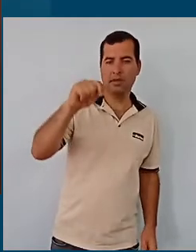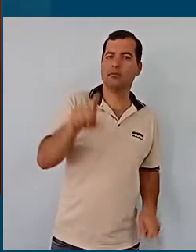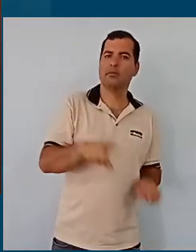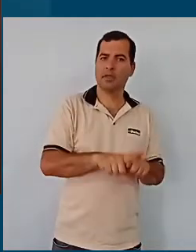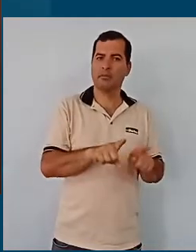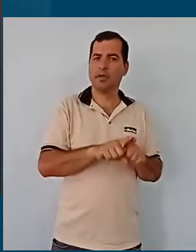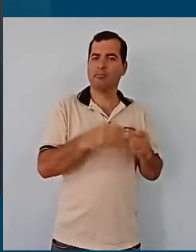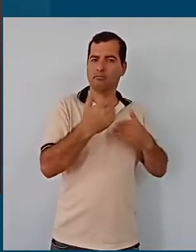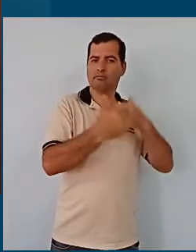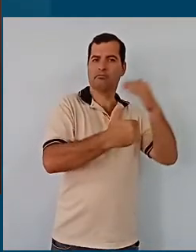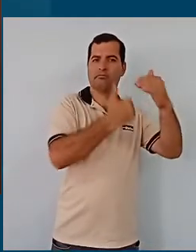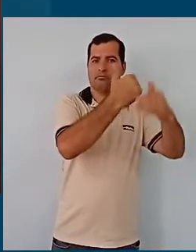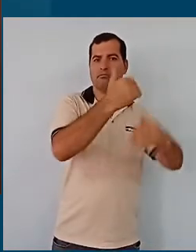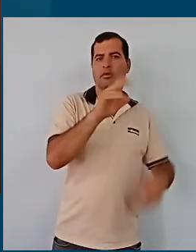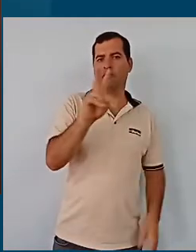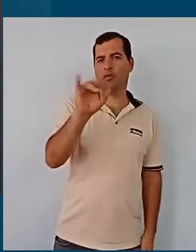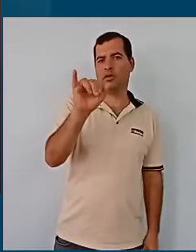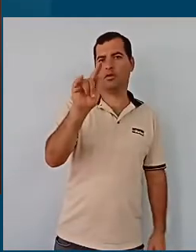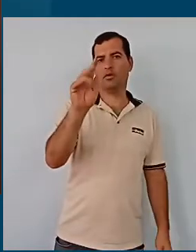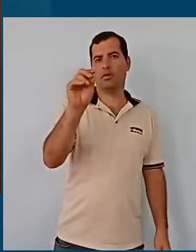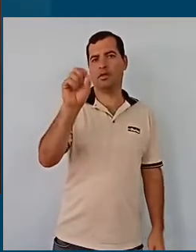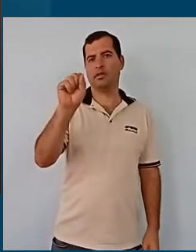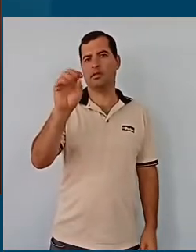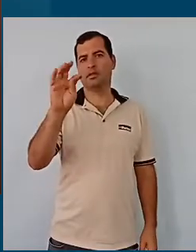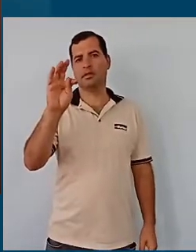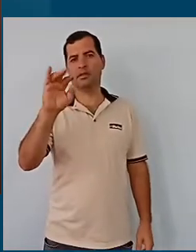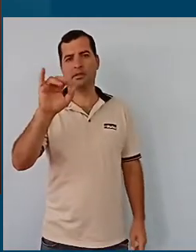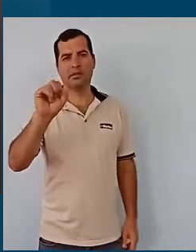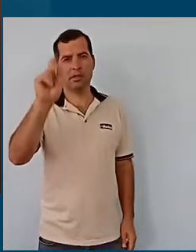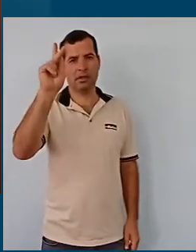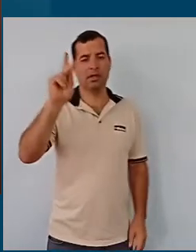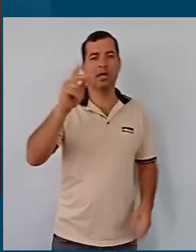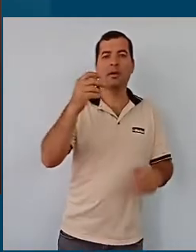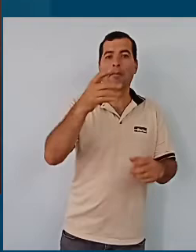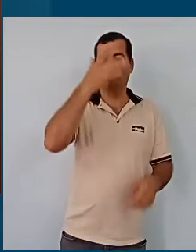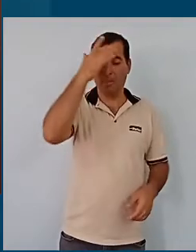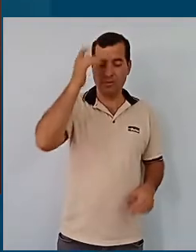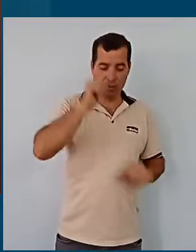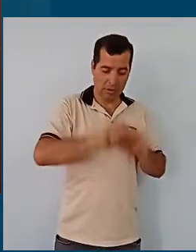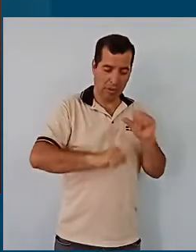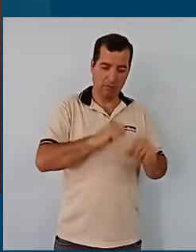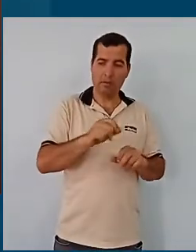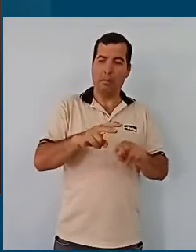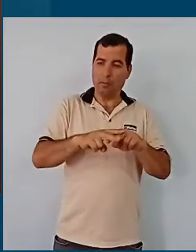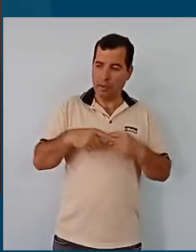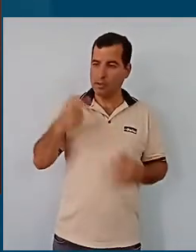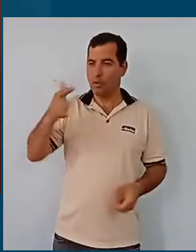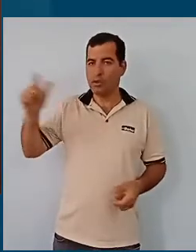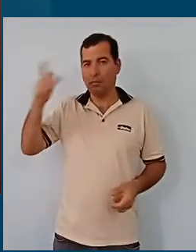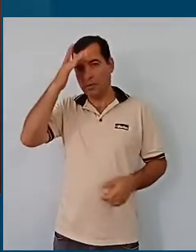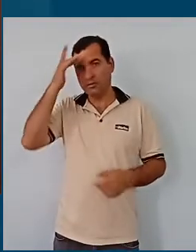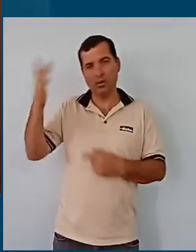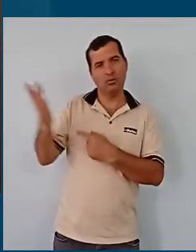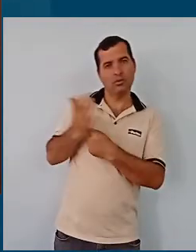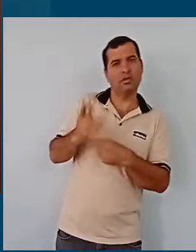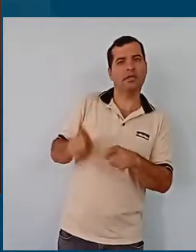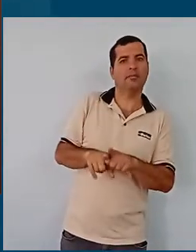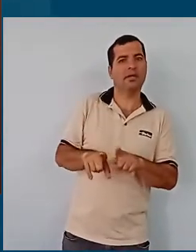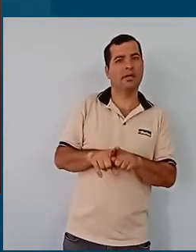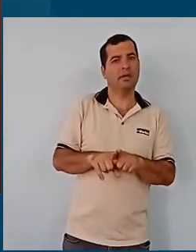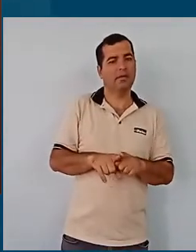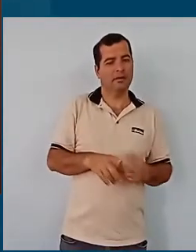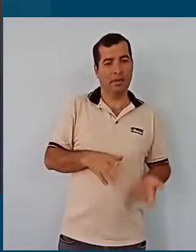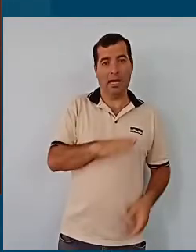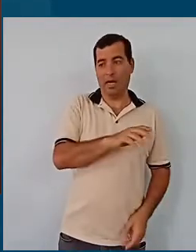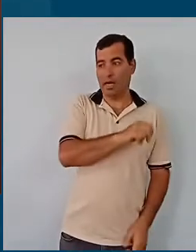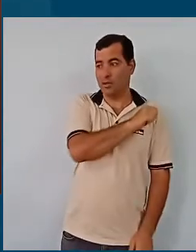as pessoas se tornam pessoas por meio das outras pessoas. Então, aquilo que as crianças ouvem da professora,